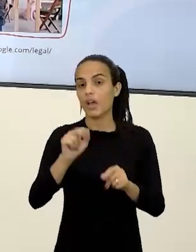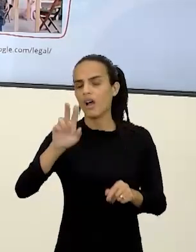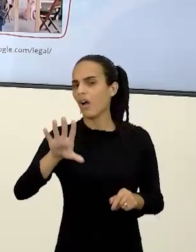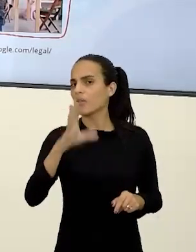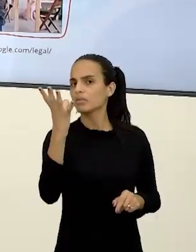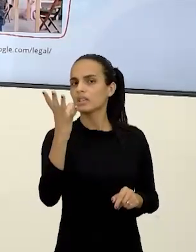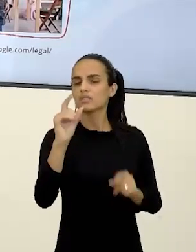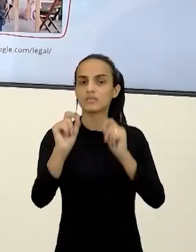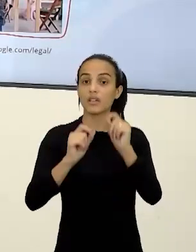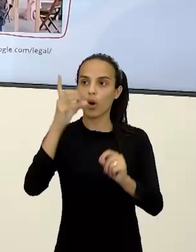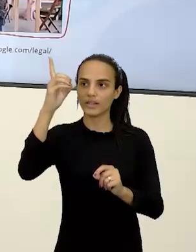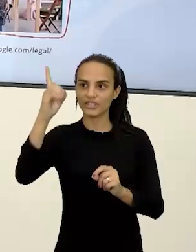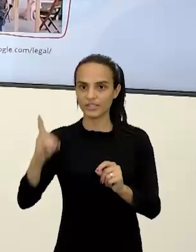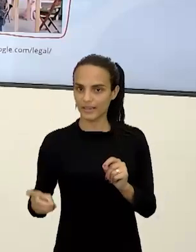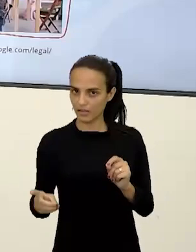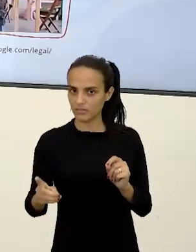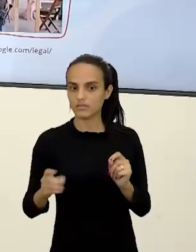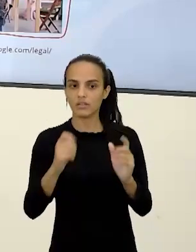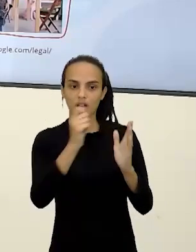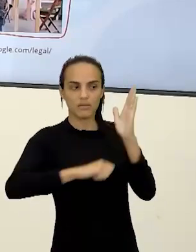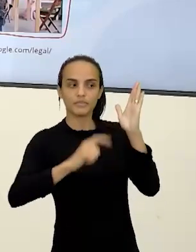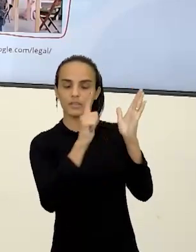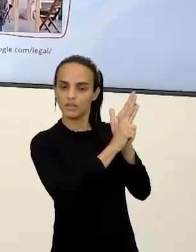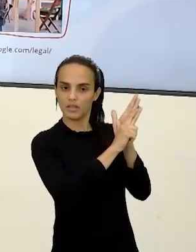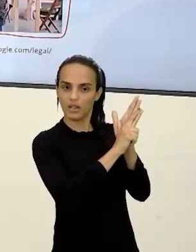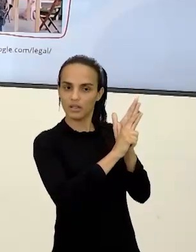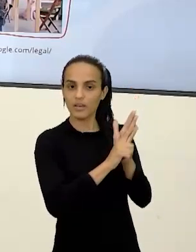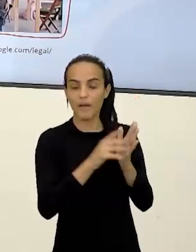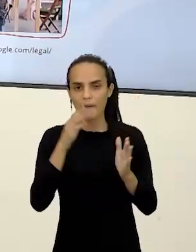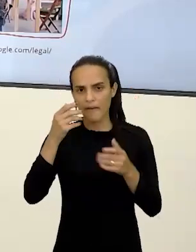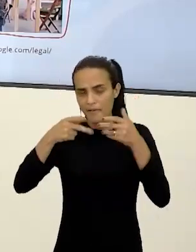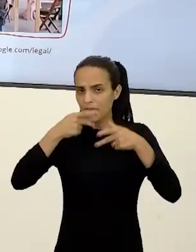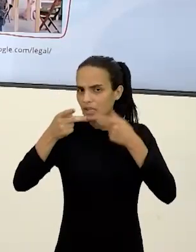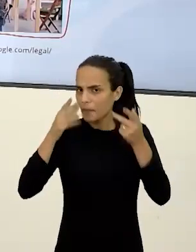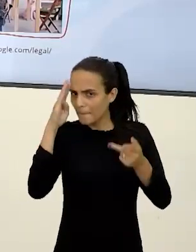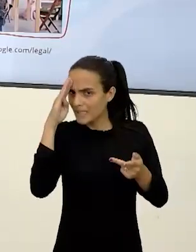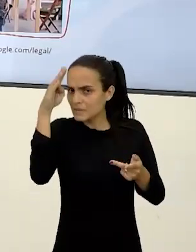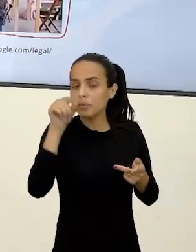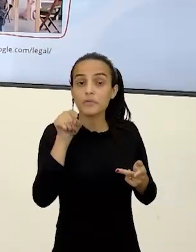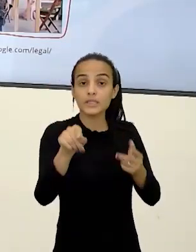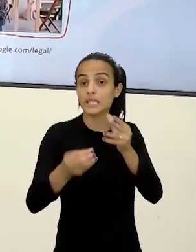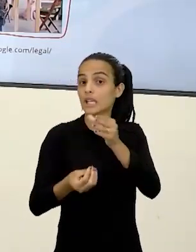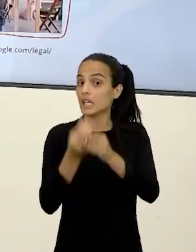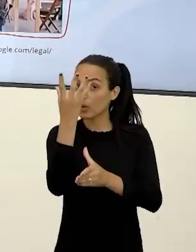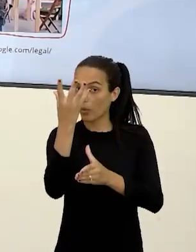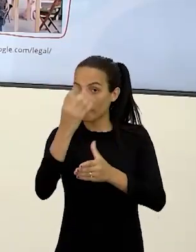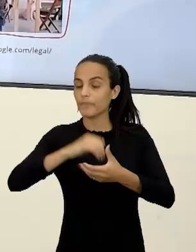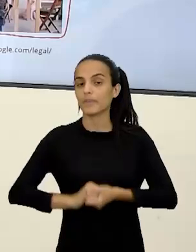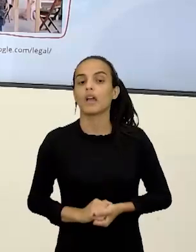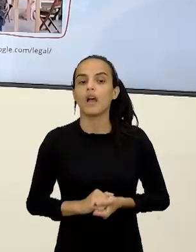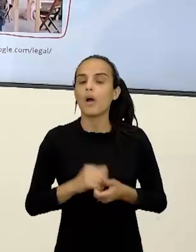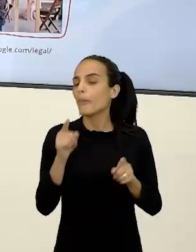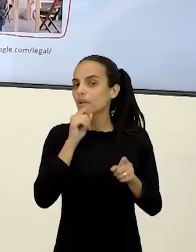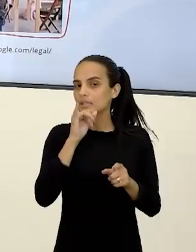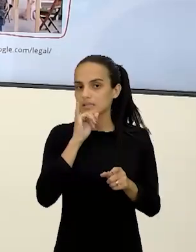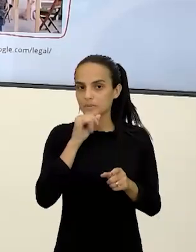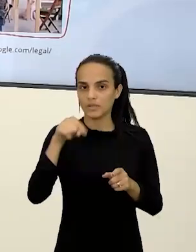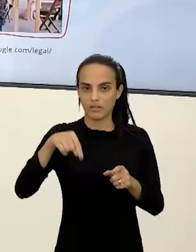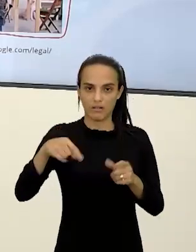eu falo de direitos autorais, eu tô falando principalmente sobre o que você produziu. Agora, acordei de